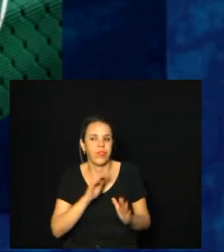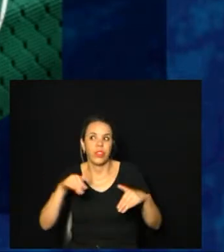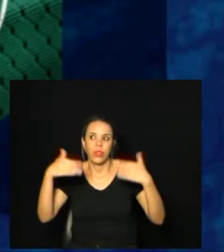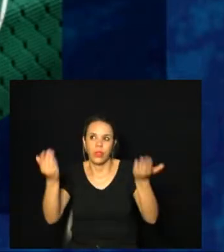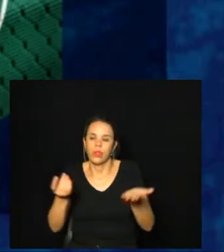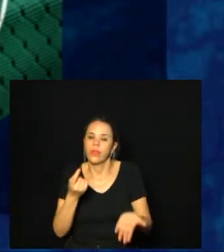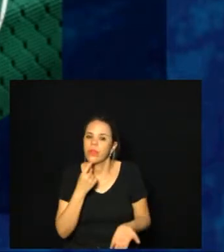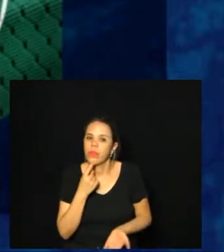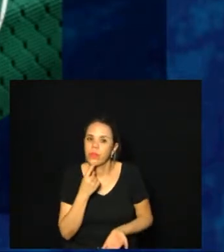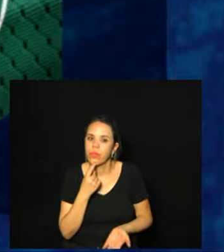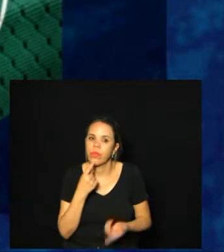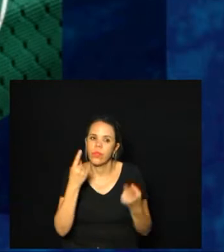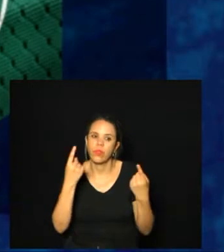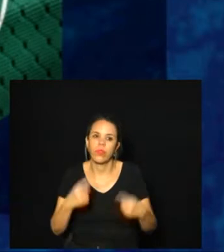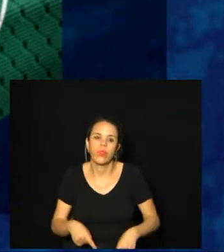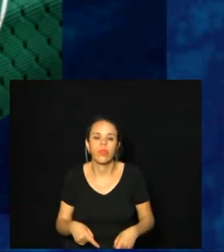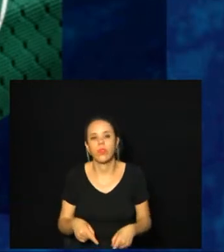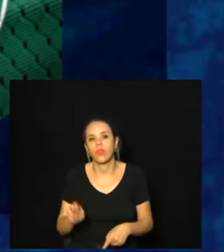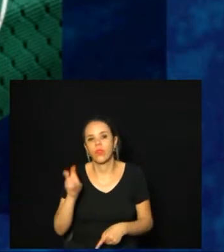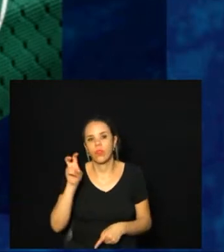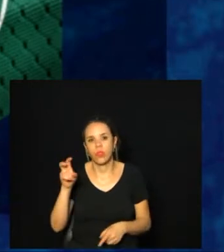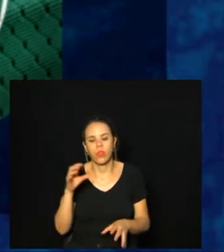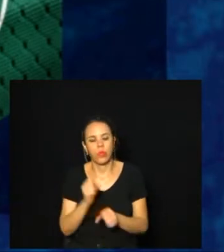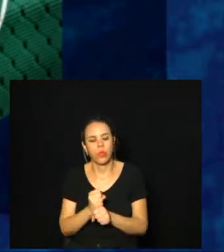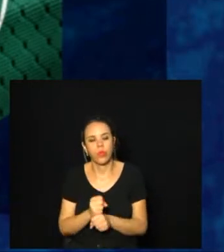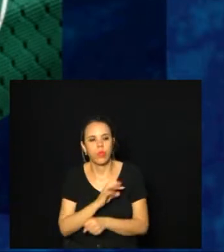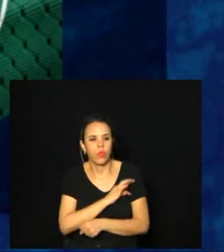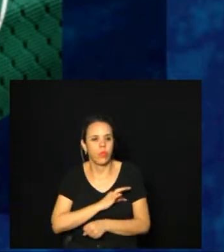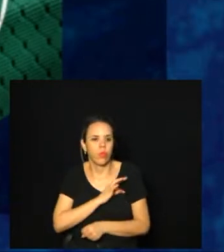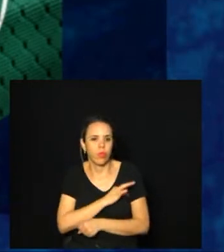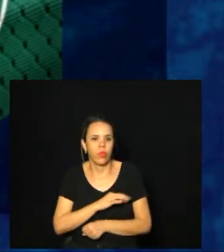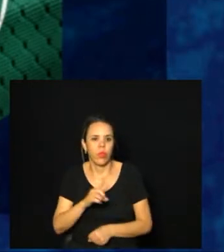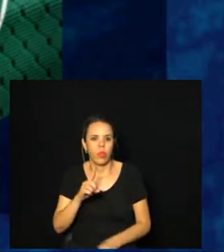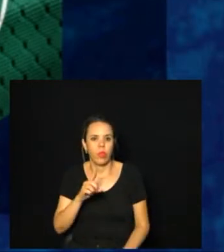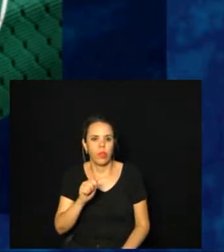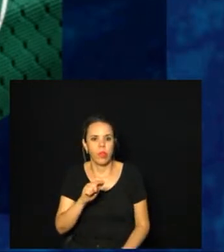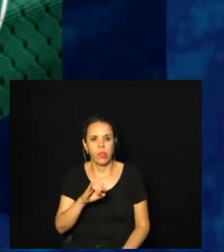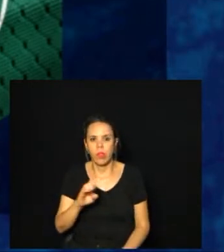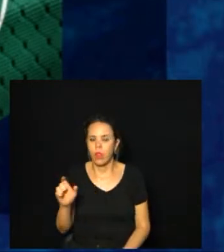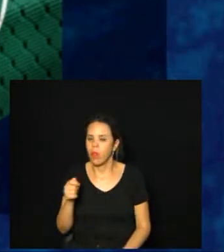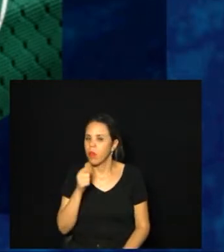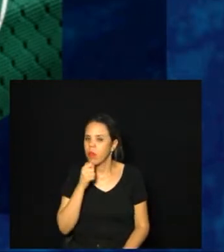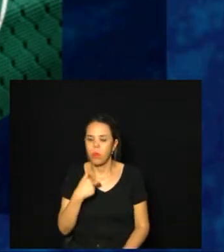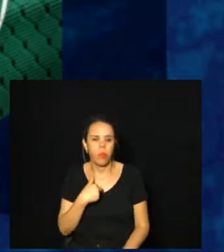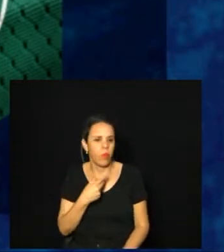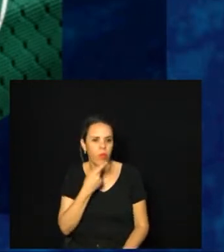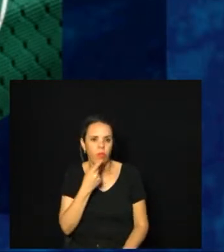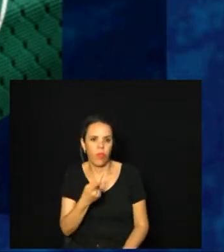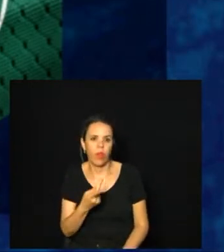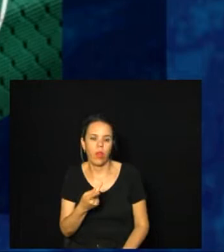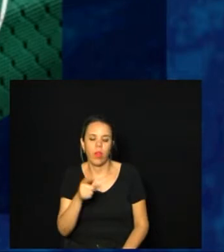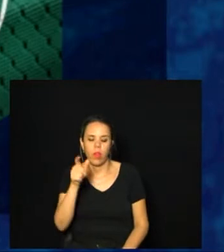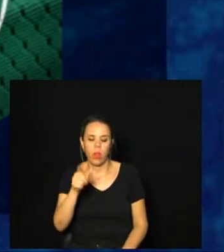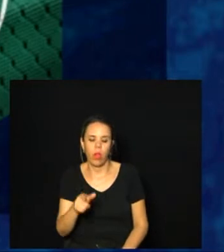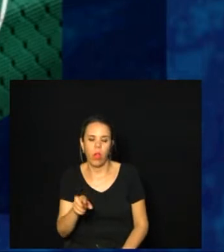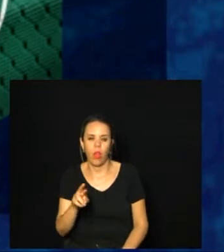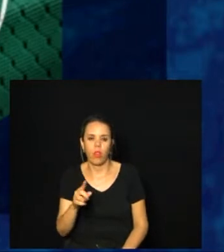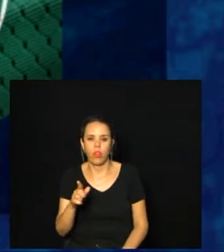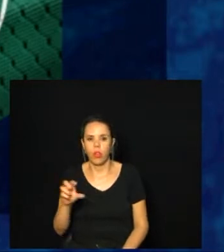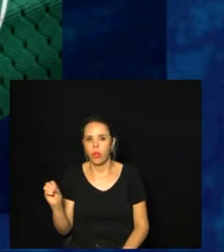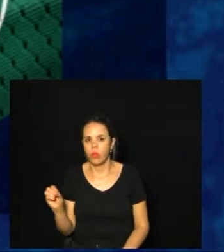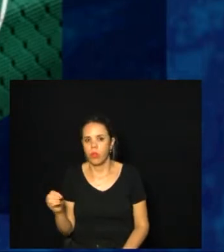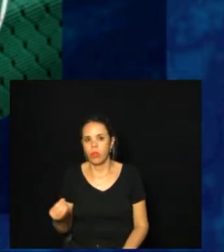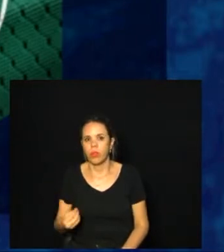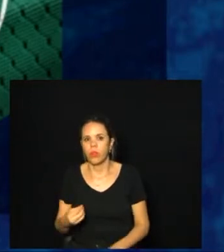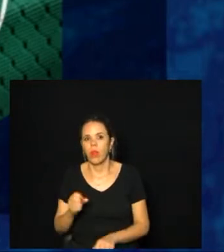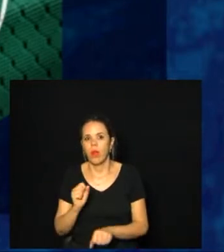de casa contra o quinto colocado, só que o técnico Daniel Paulista não pode contar com o volante Rodrigo Andrade, que